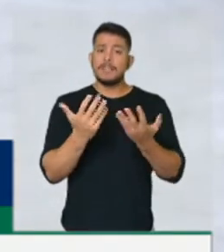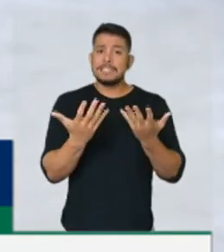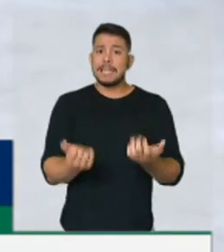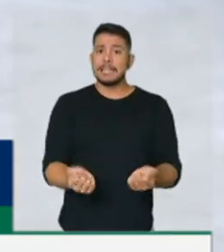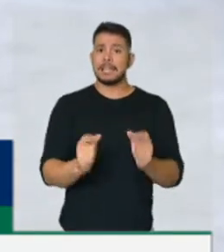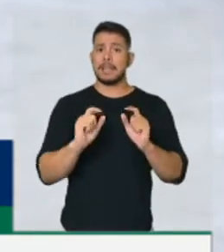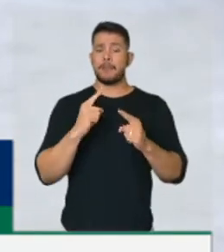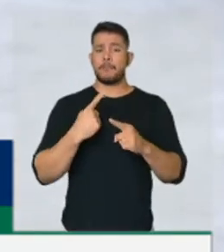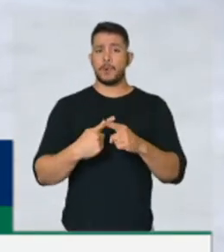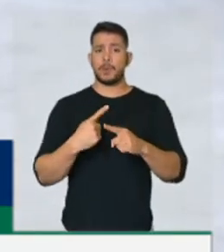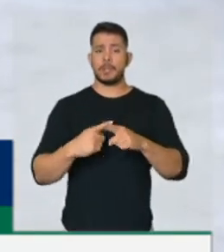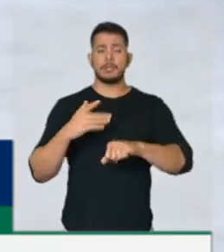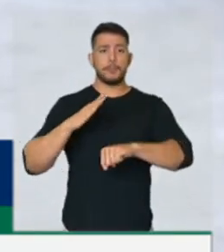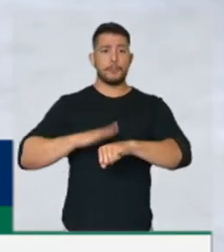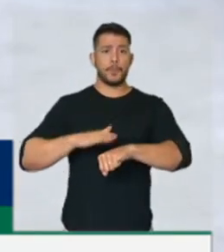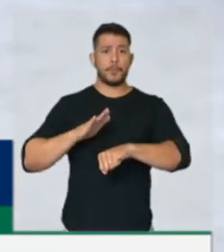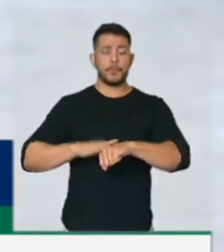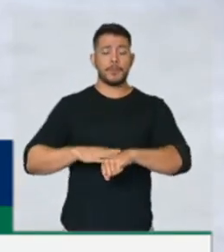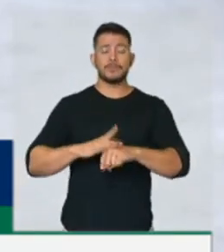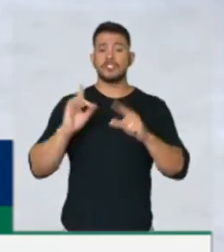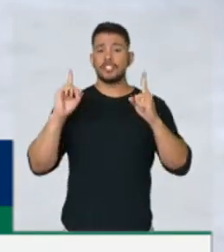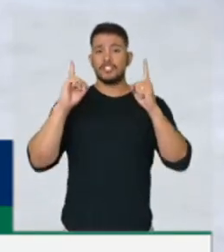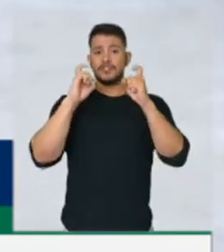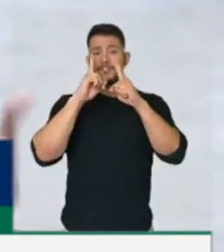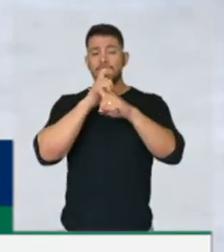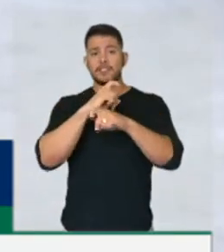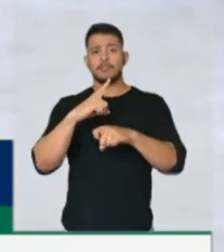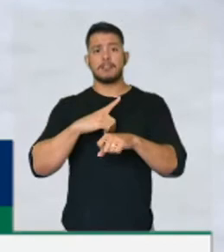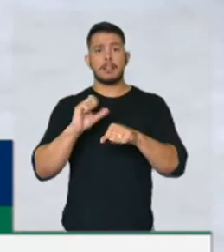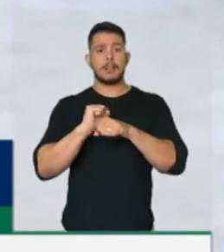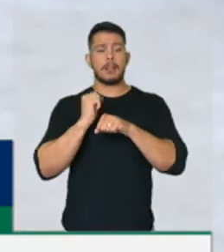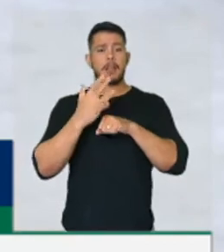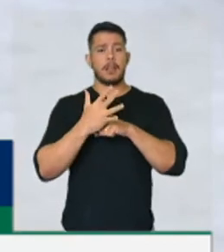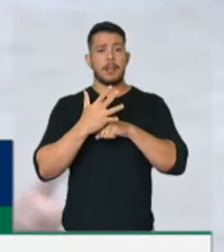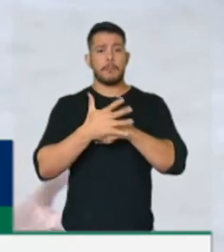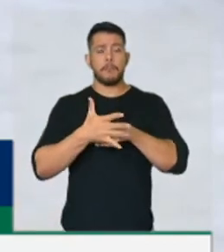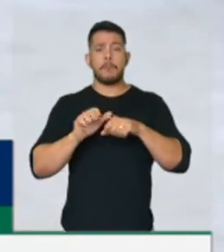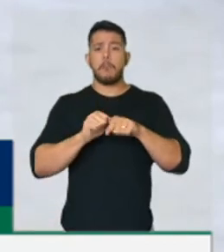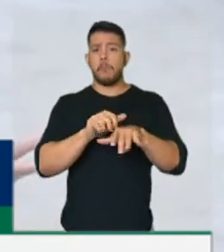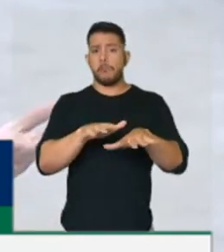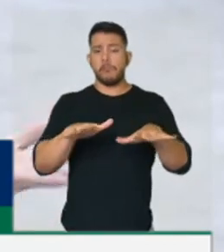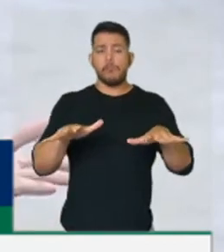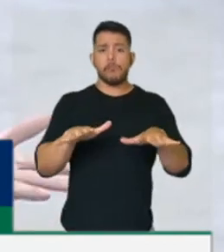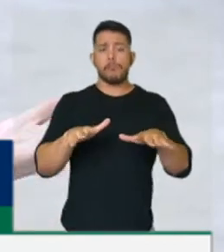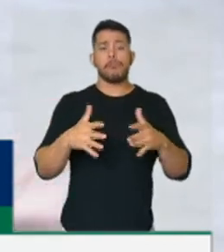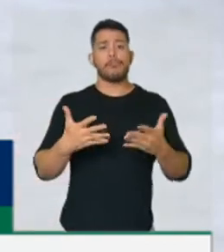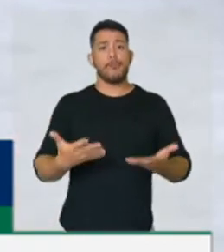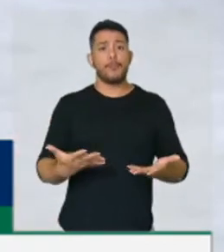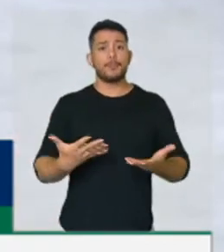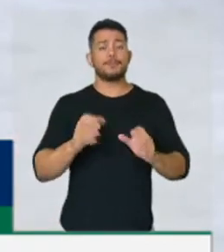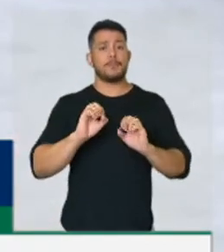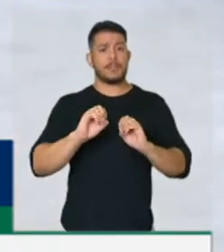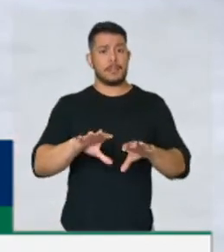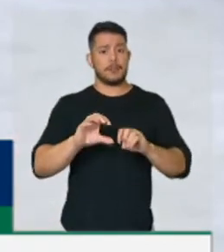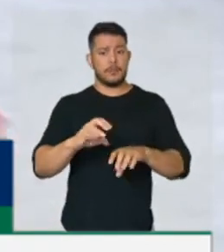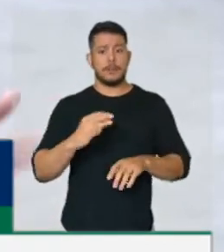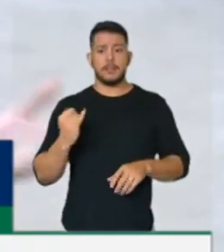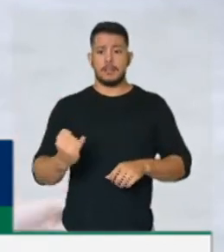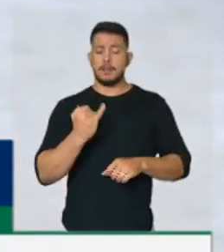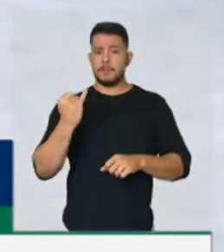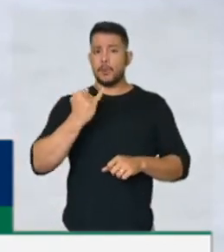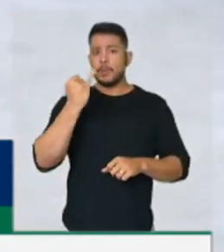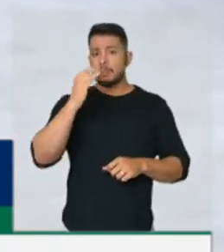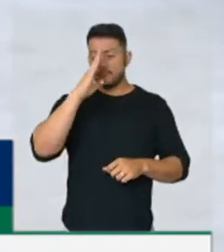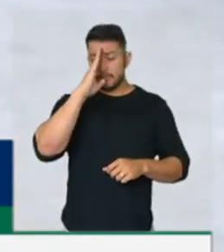nós passamos uma pandemia e onde as pessoas estão se recuperando e a educação é a base de tudo,